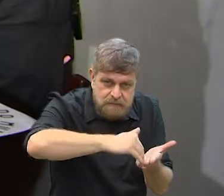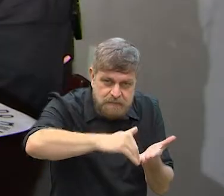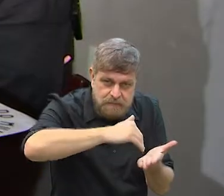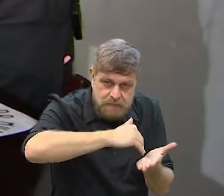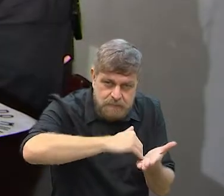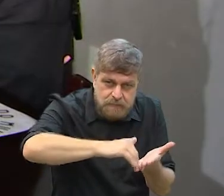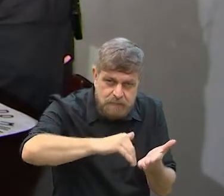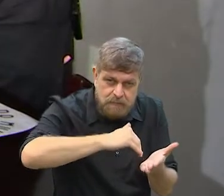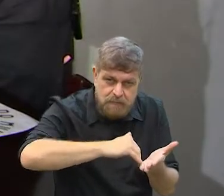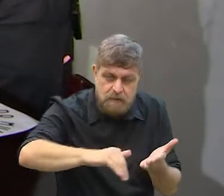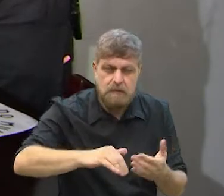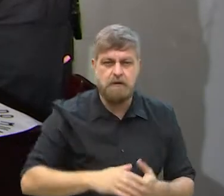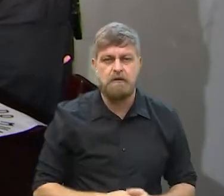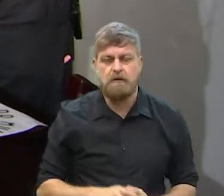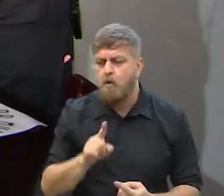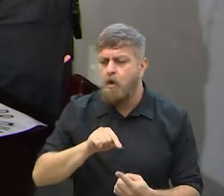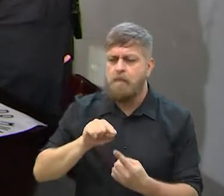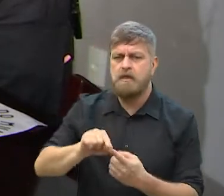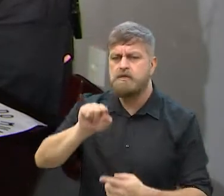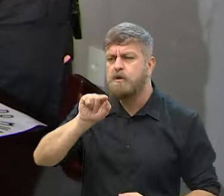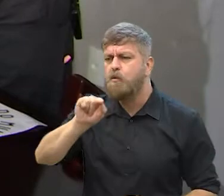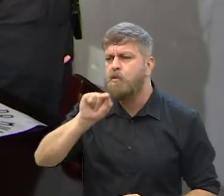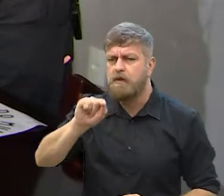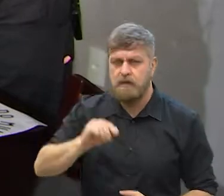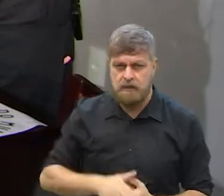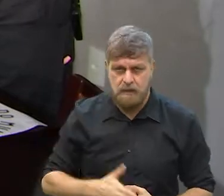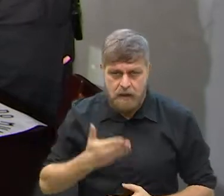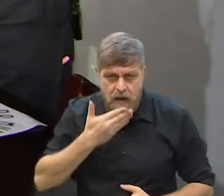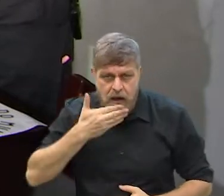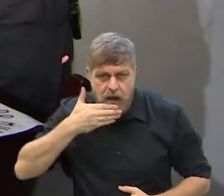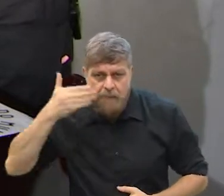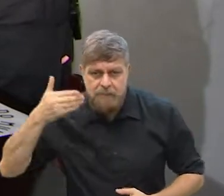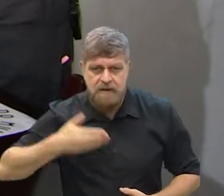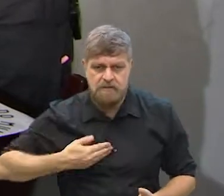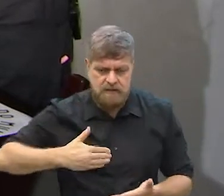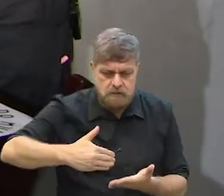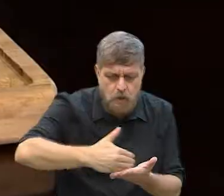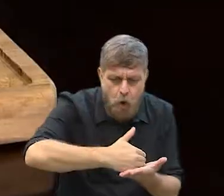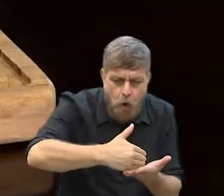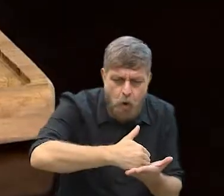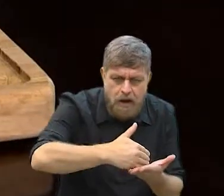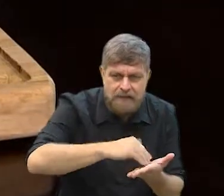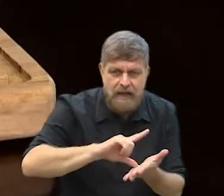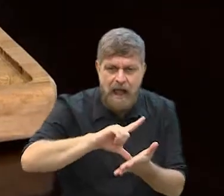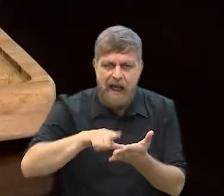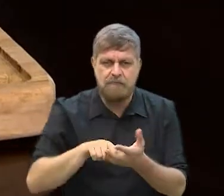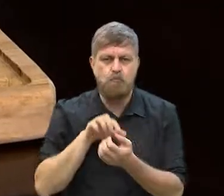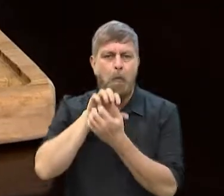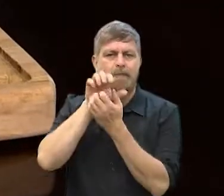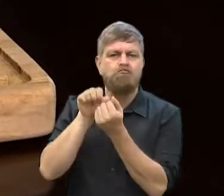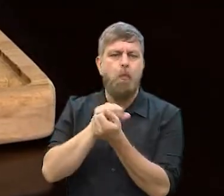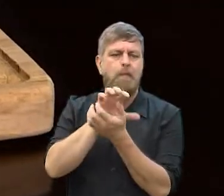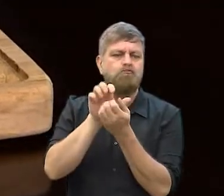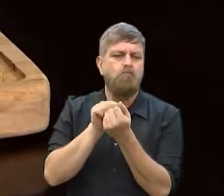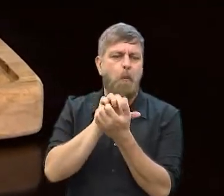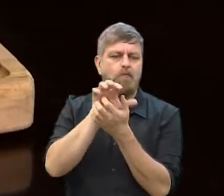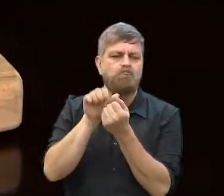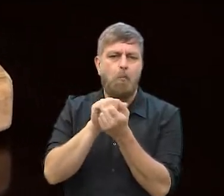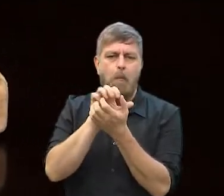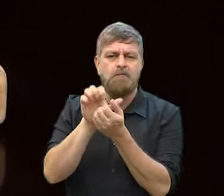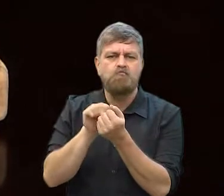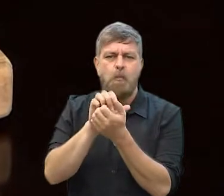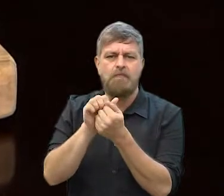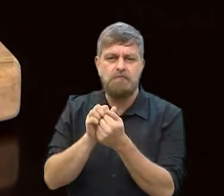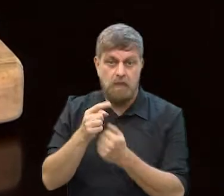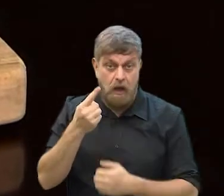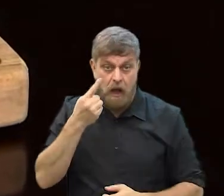Isso seria pra quê? Pra facilitar você cortar, facilitar na mastigação? Facilitar na mastigação, vocês podem ver que a